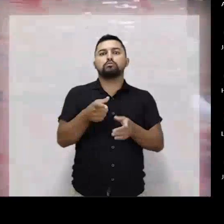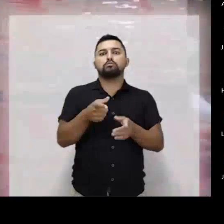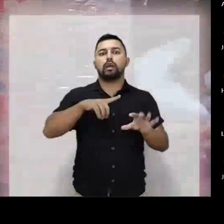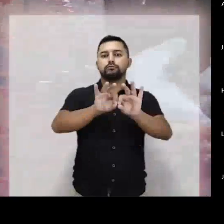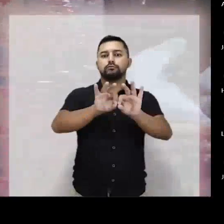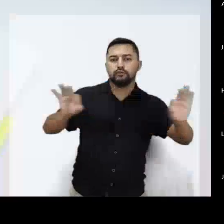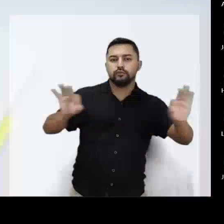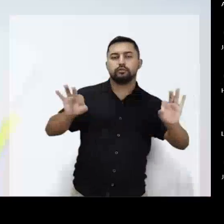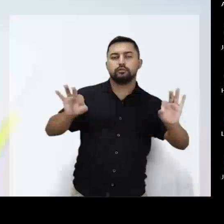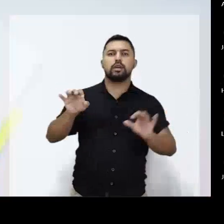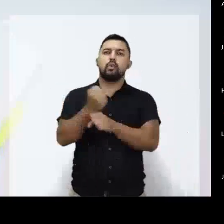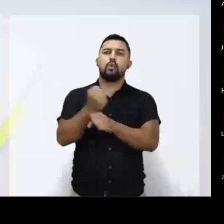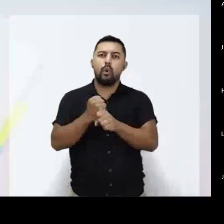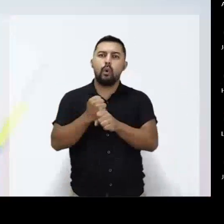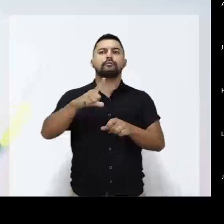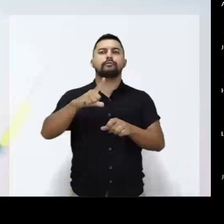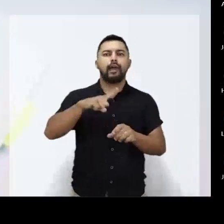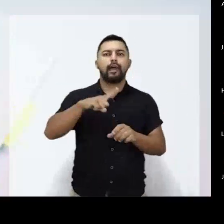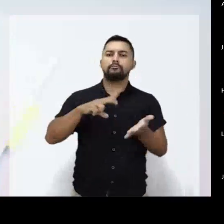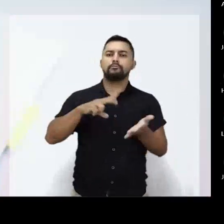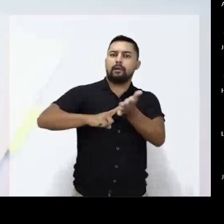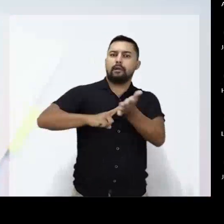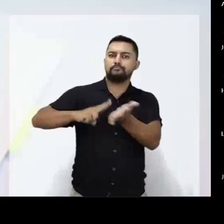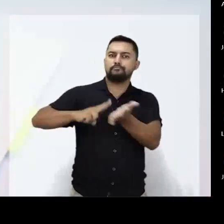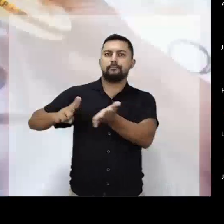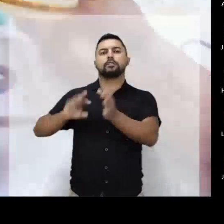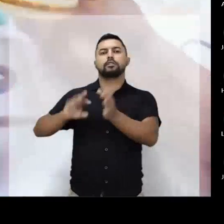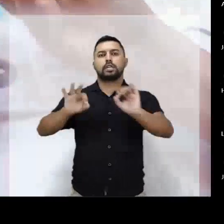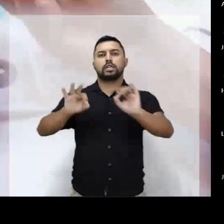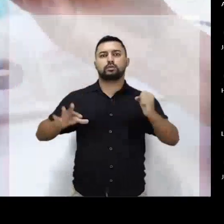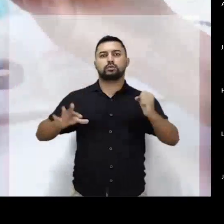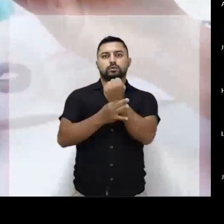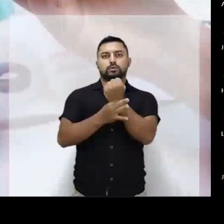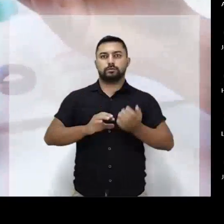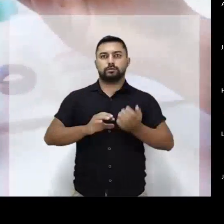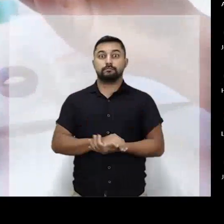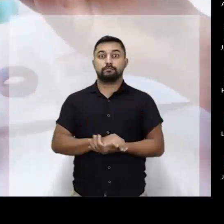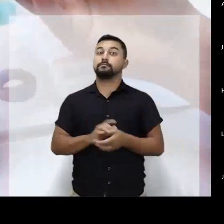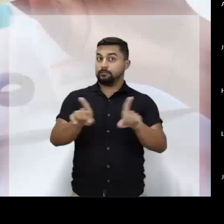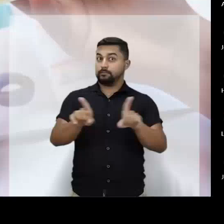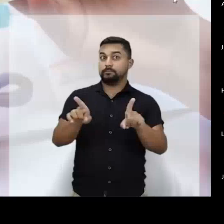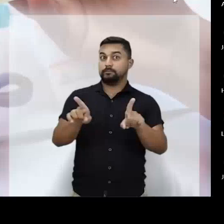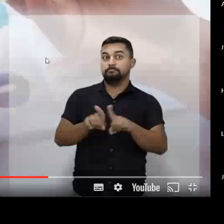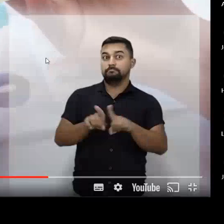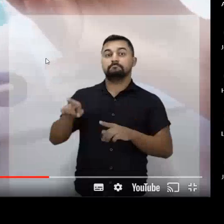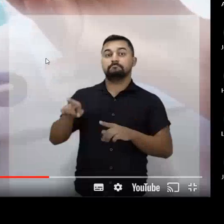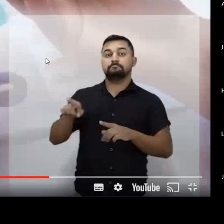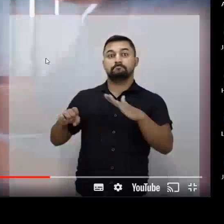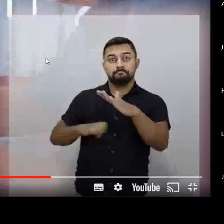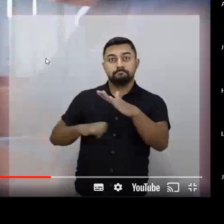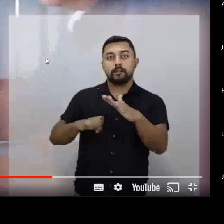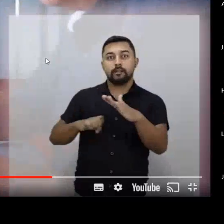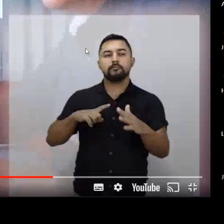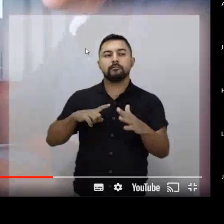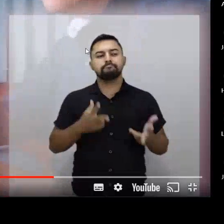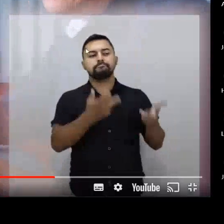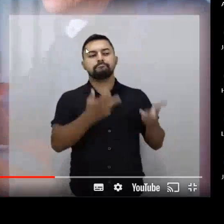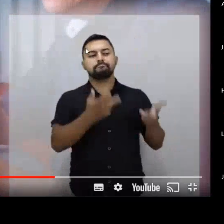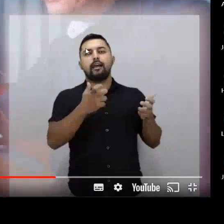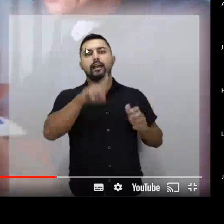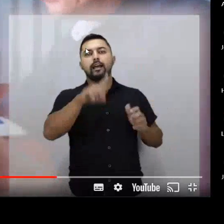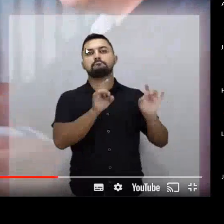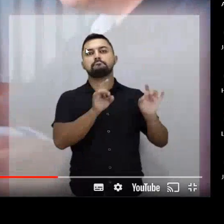de gás, anualmente auditada, garantindo a segurança em sua aplicação. Além disso, a Plasbon também